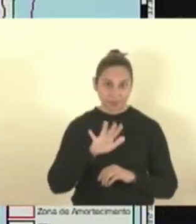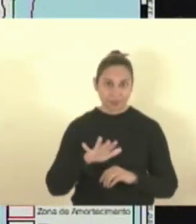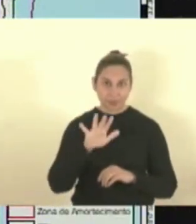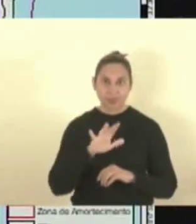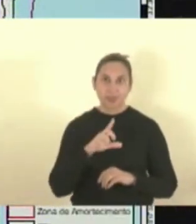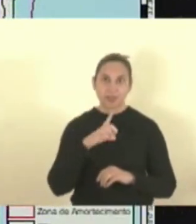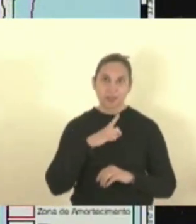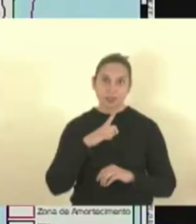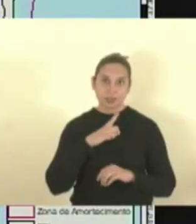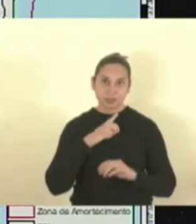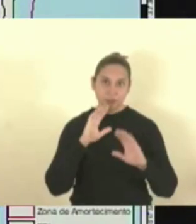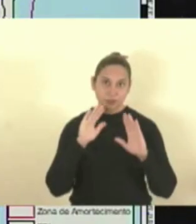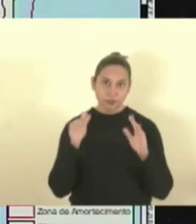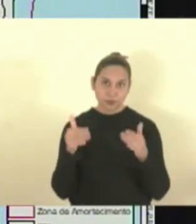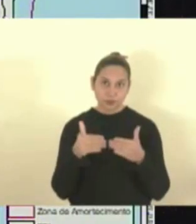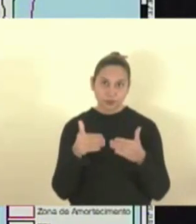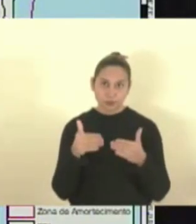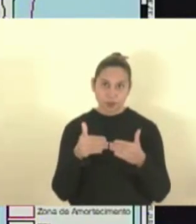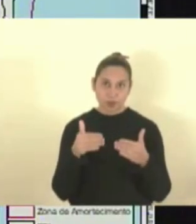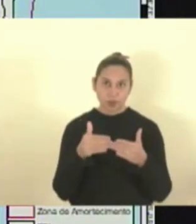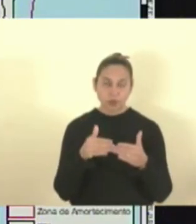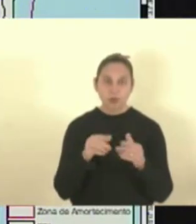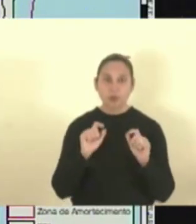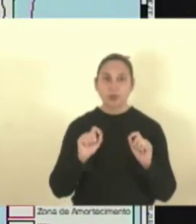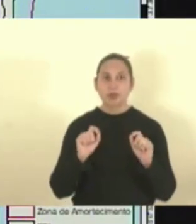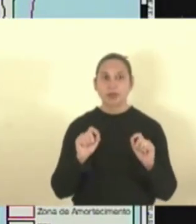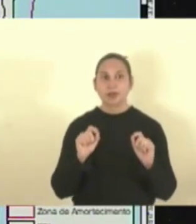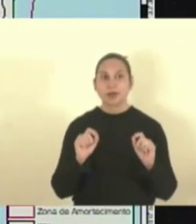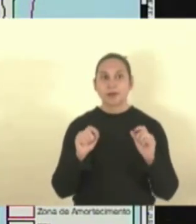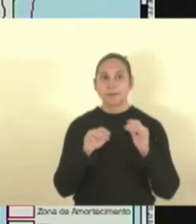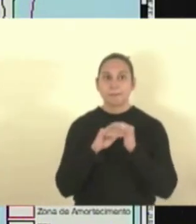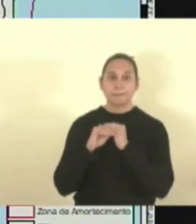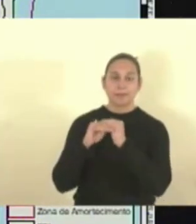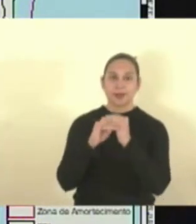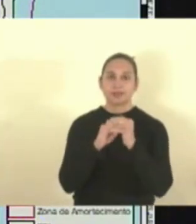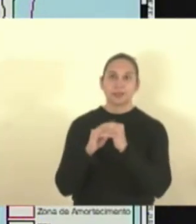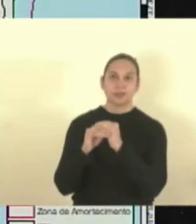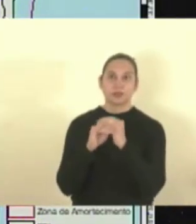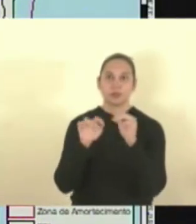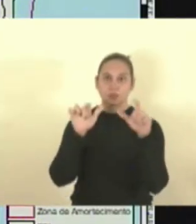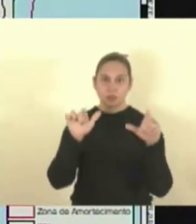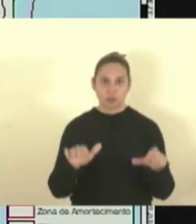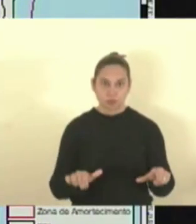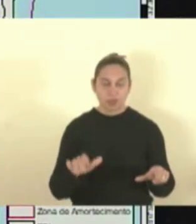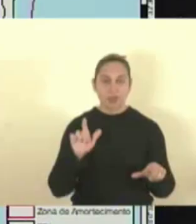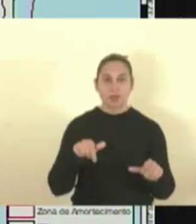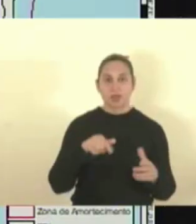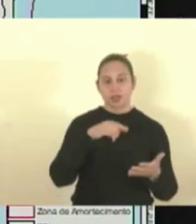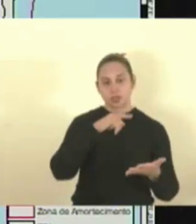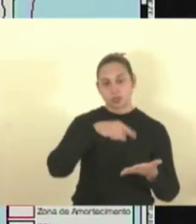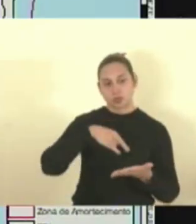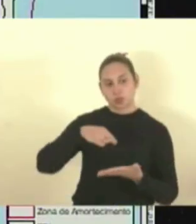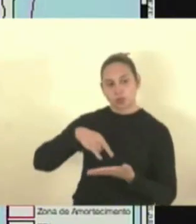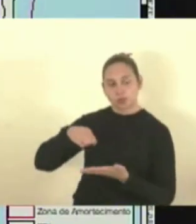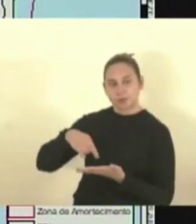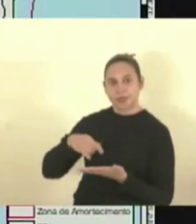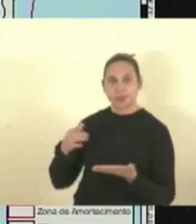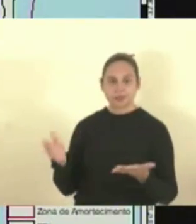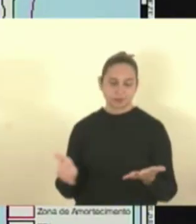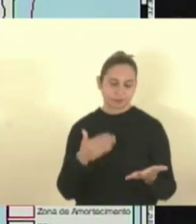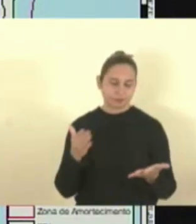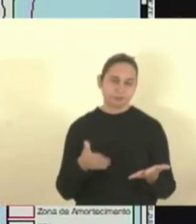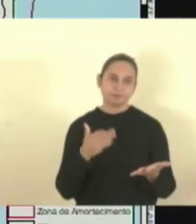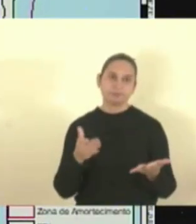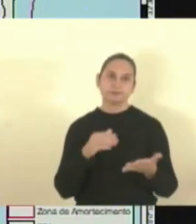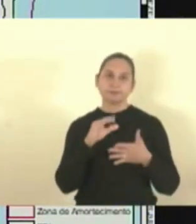geomorfologia, que justamente forma o padrão de drenagem da área. Esse é um documento, é uma base cartográfica do